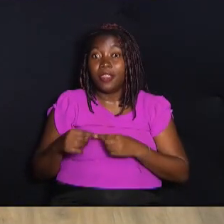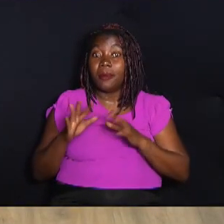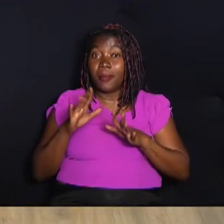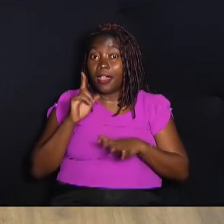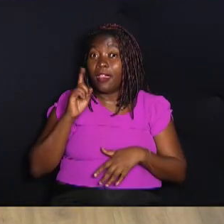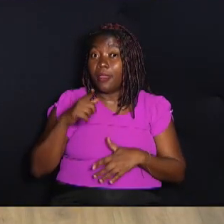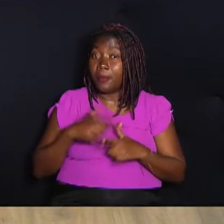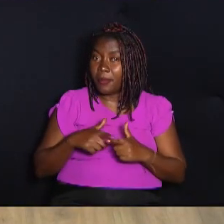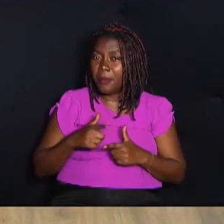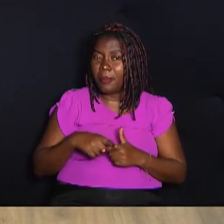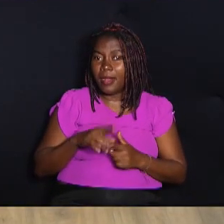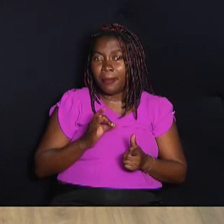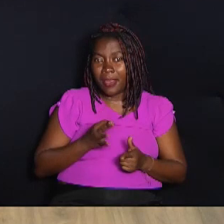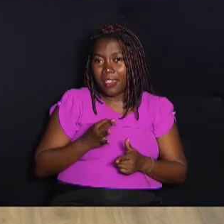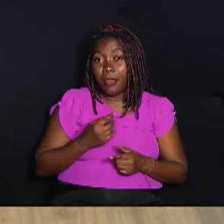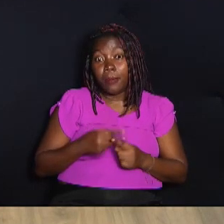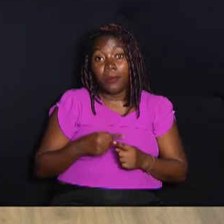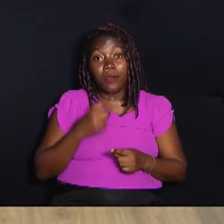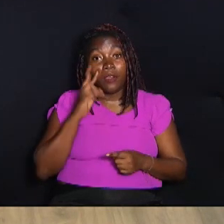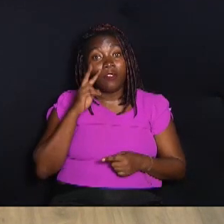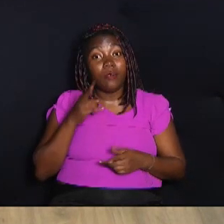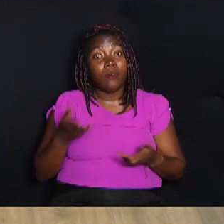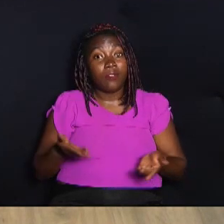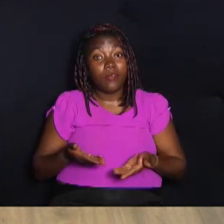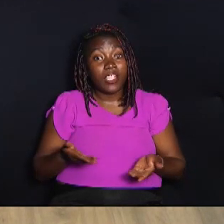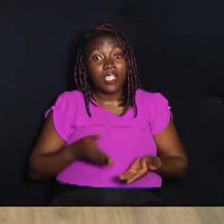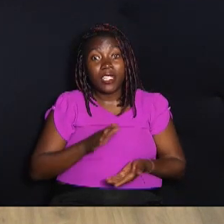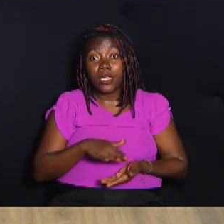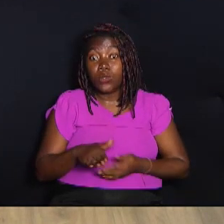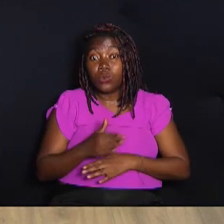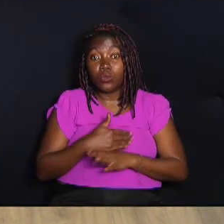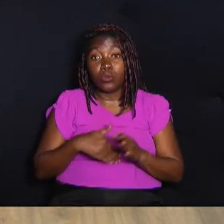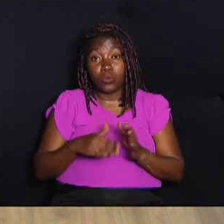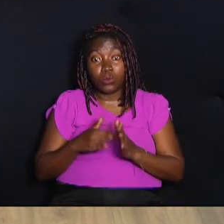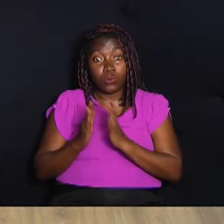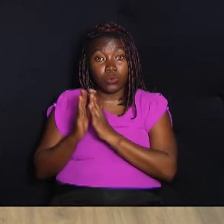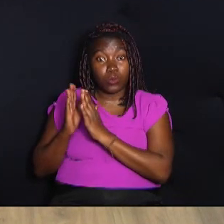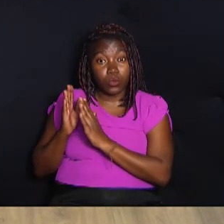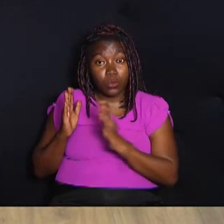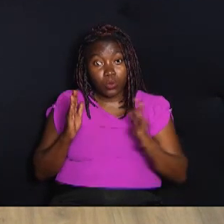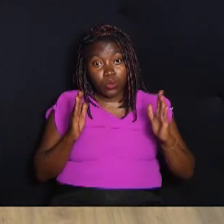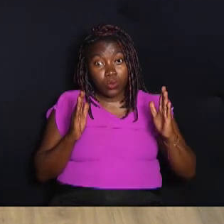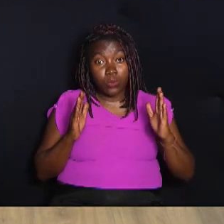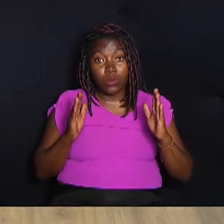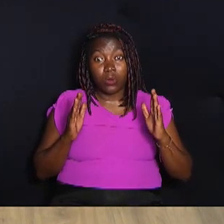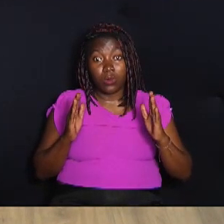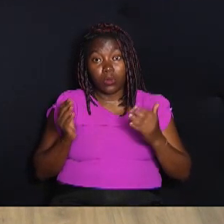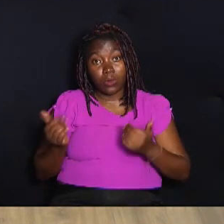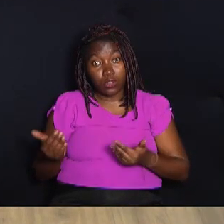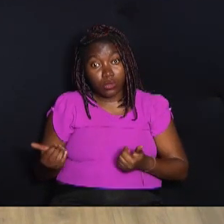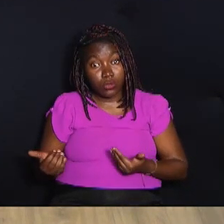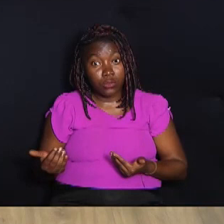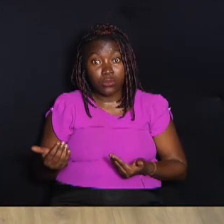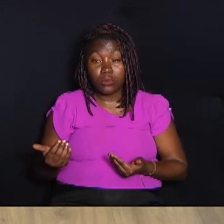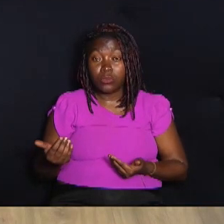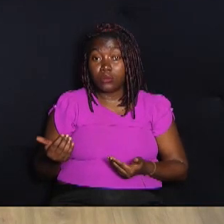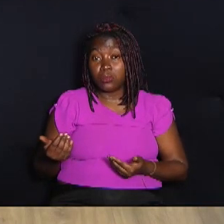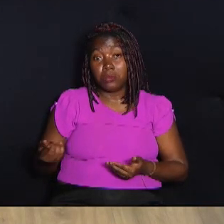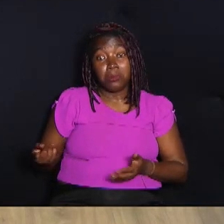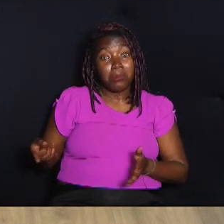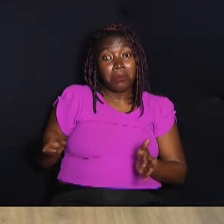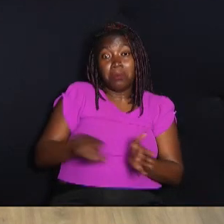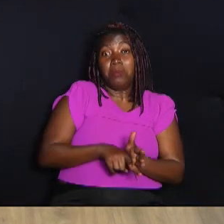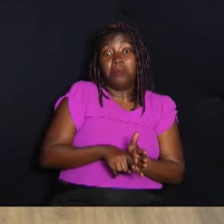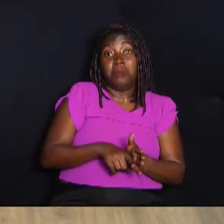que a gente vê hoje nas crianças, e tudo que está passando com o jovem, com o adolescente, é fruto de